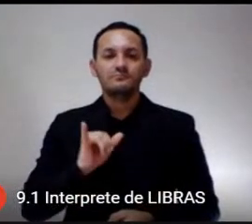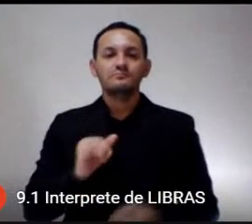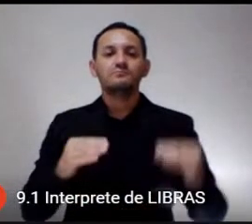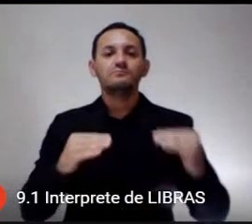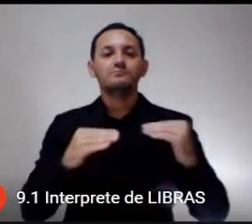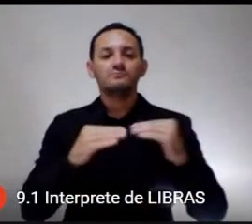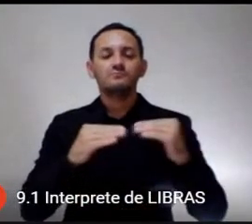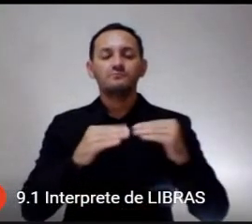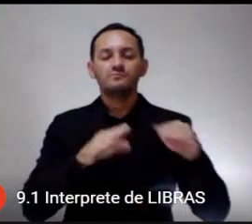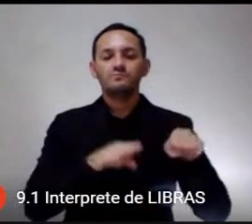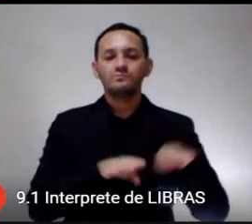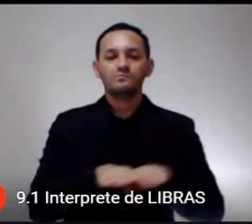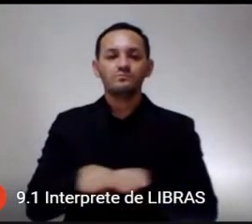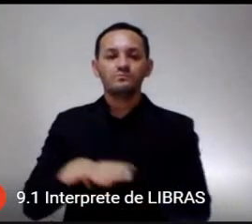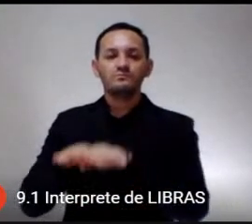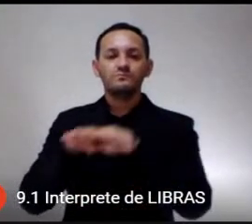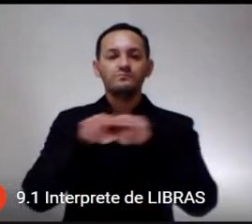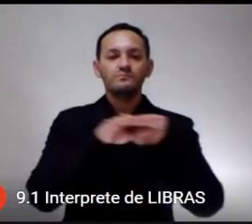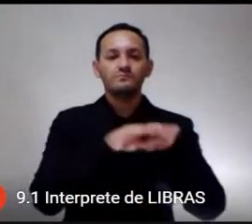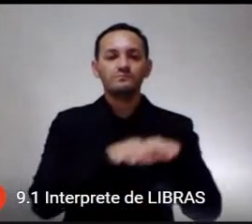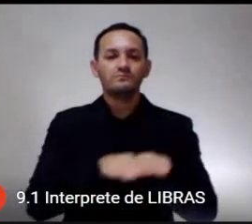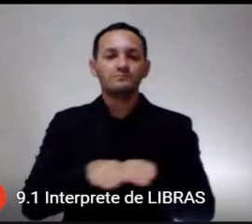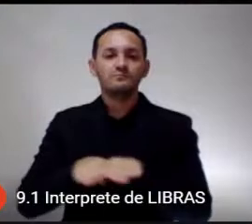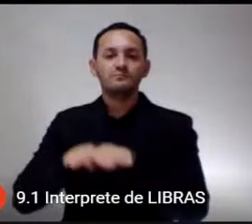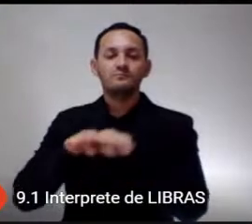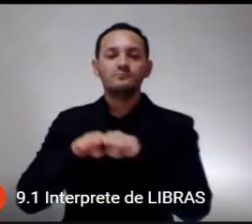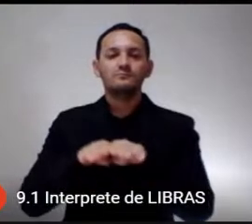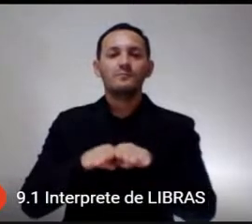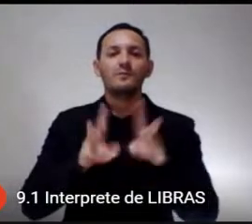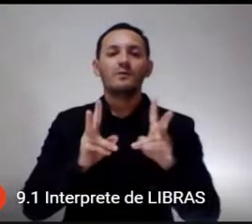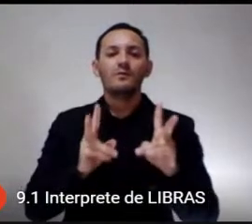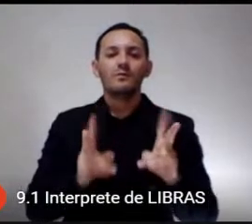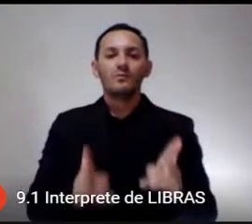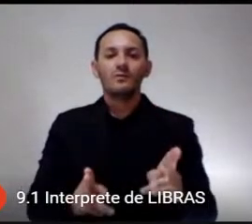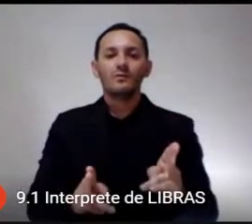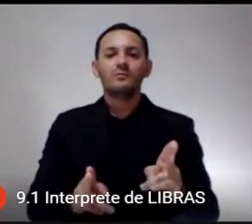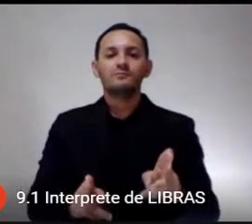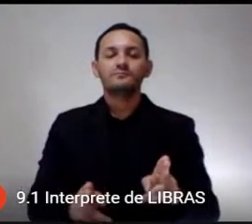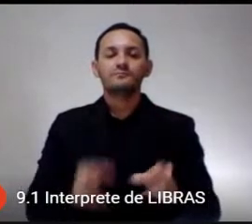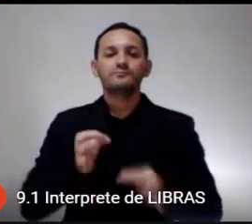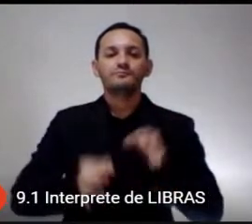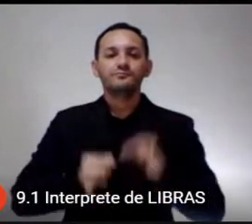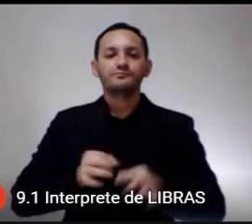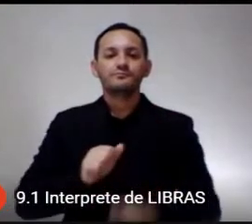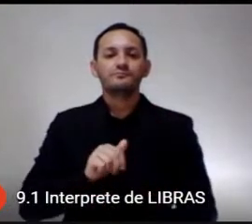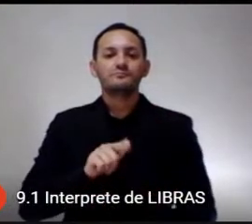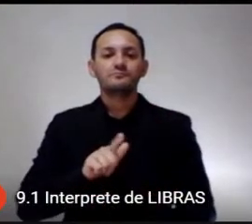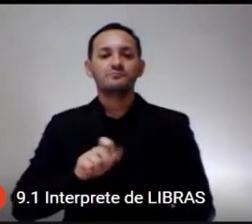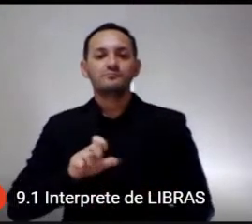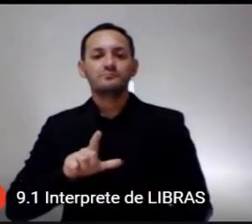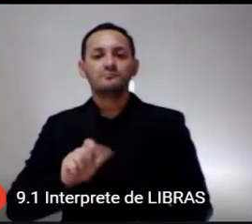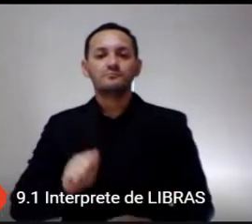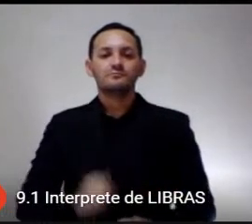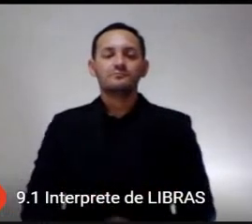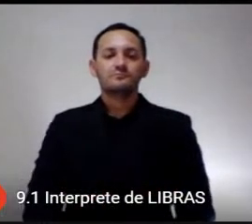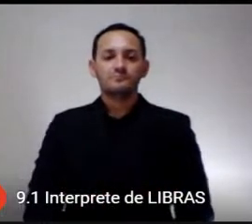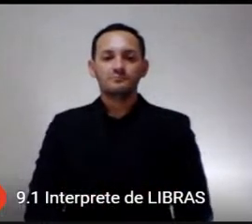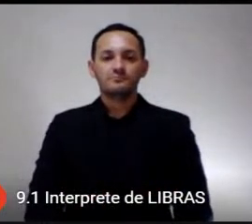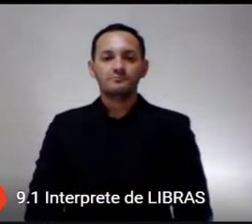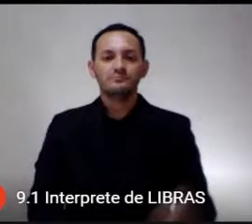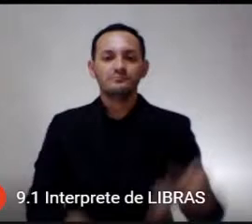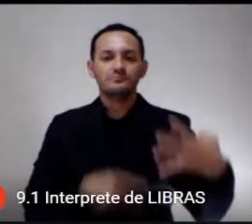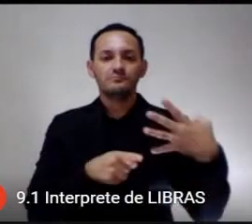e improvido por unanimidade. O senhor vota a relatora. O item de número 4 é o recurso eleitoral número